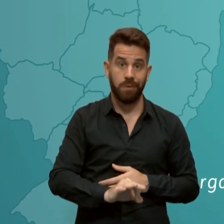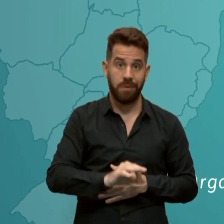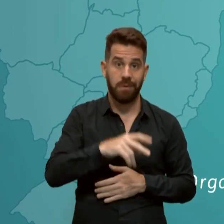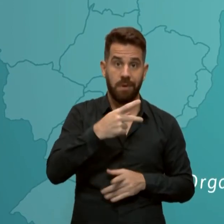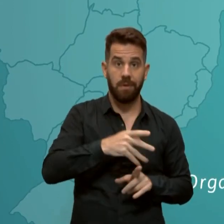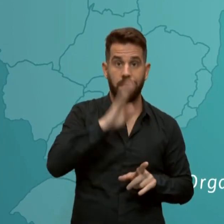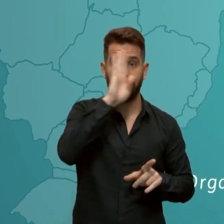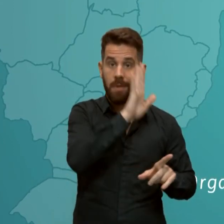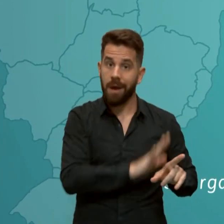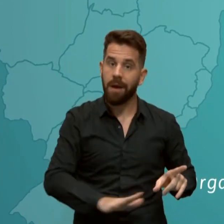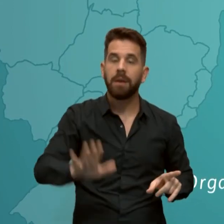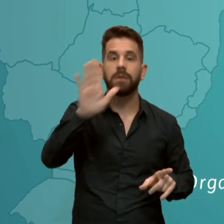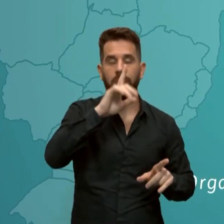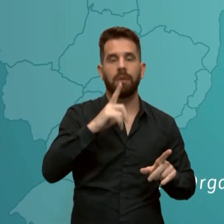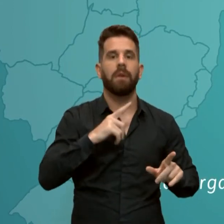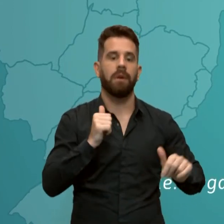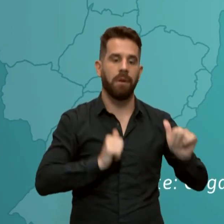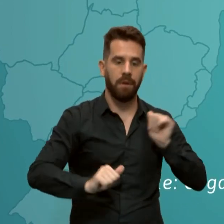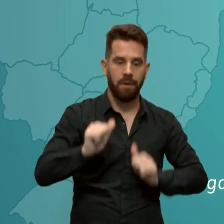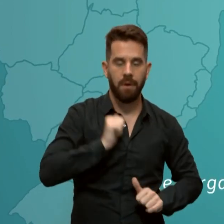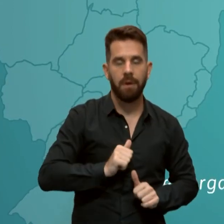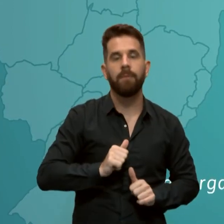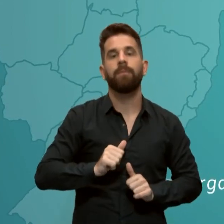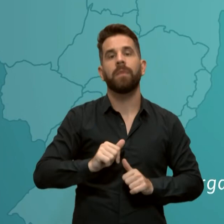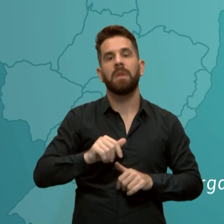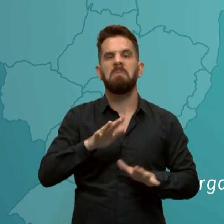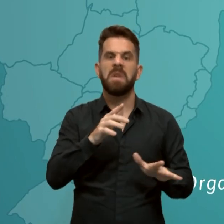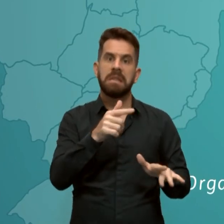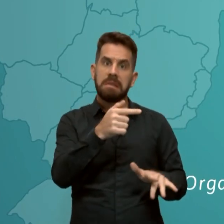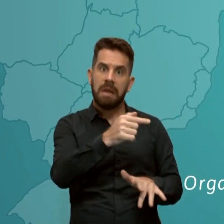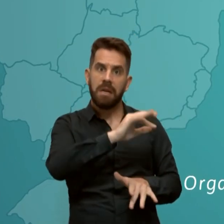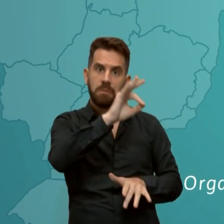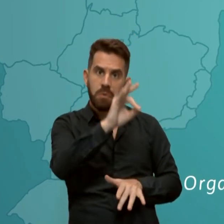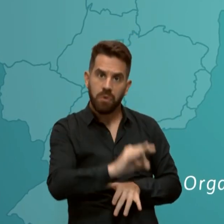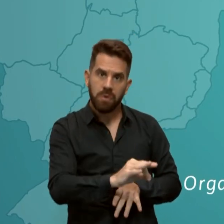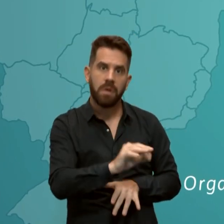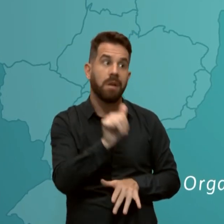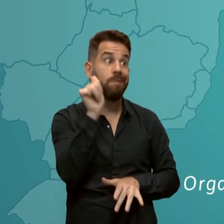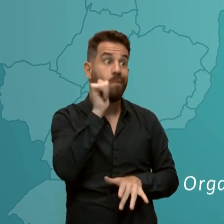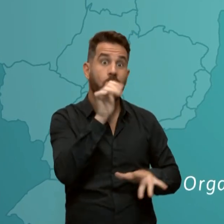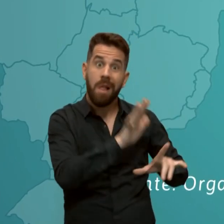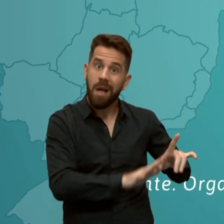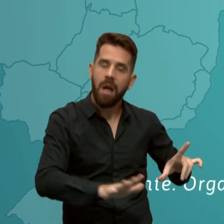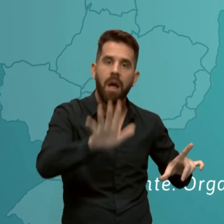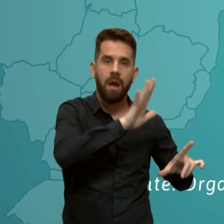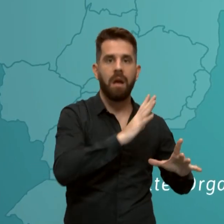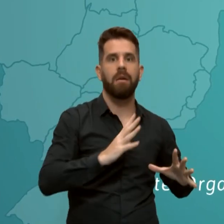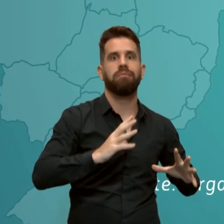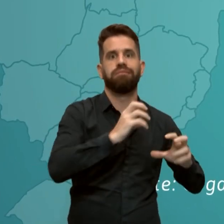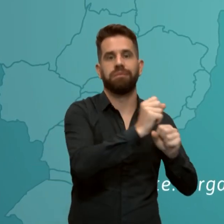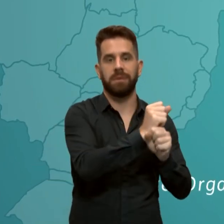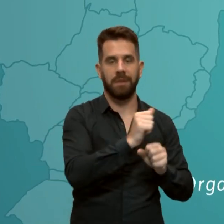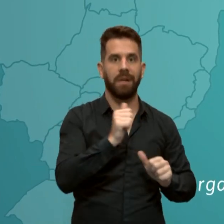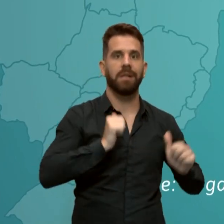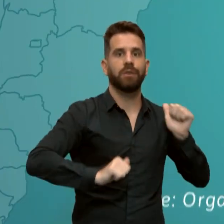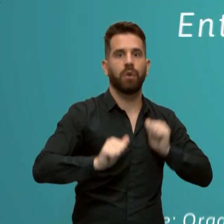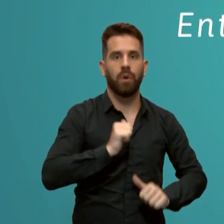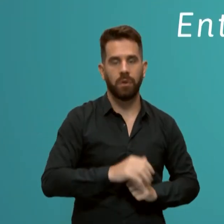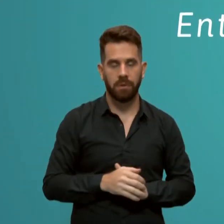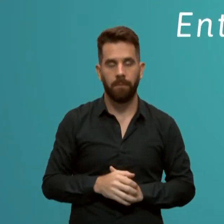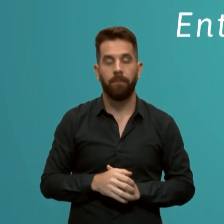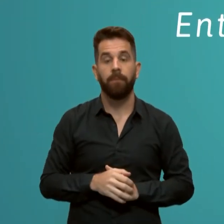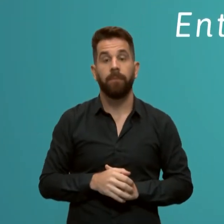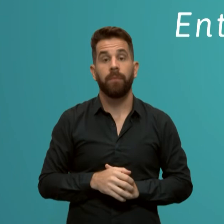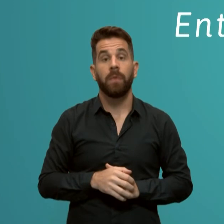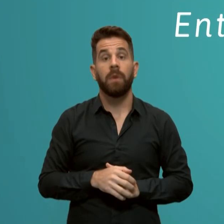das mulheres são ansiosas, enquanto entre os homens o número cai para 13,5%. As voluntárias da pesquisa têm